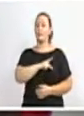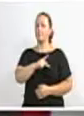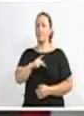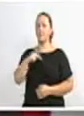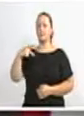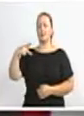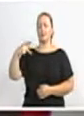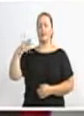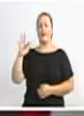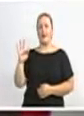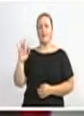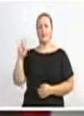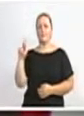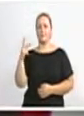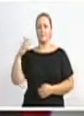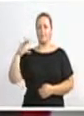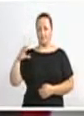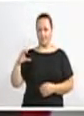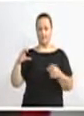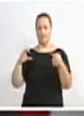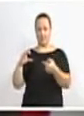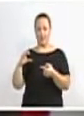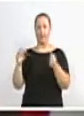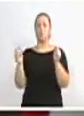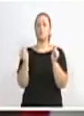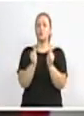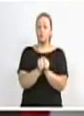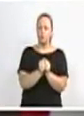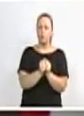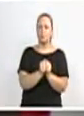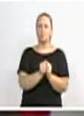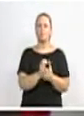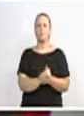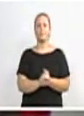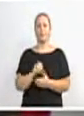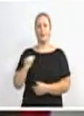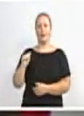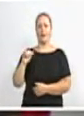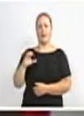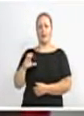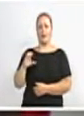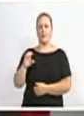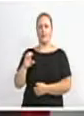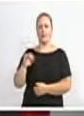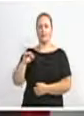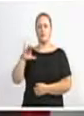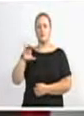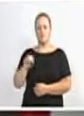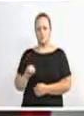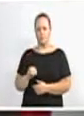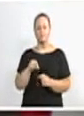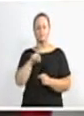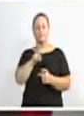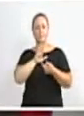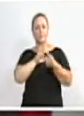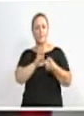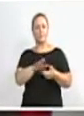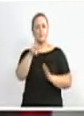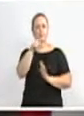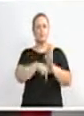Cardoso, juntamente com o então presidente do Senado, Aécio Neves, apresentaram o projeto de